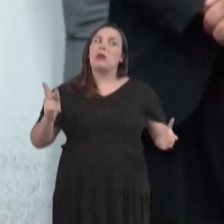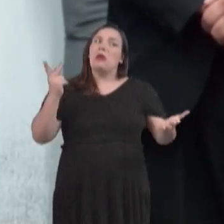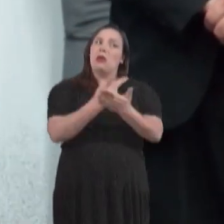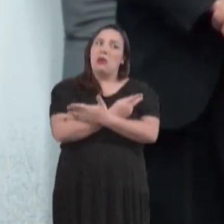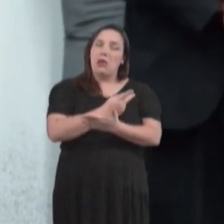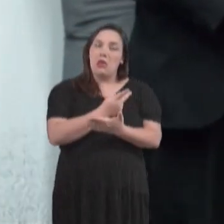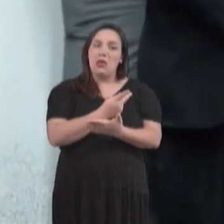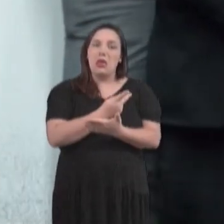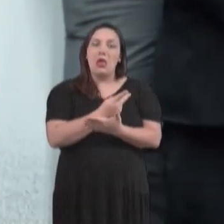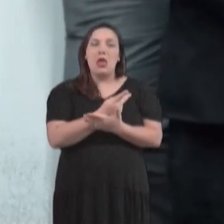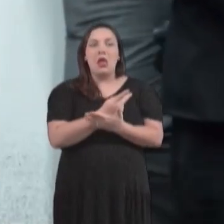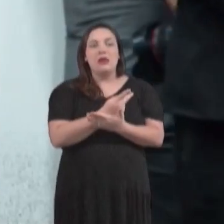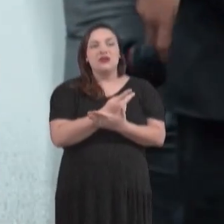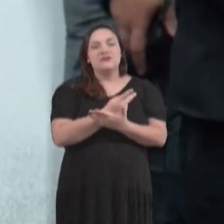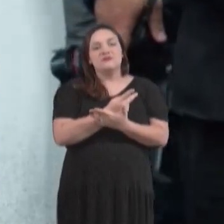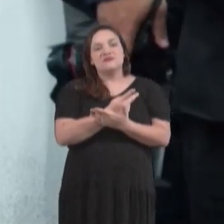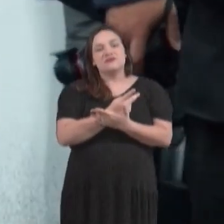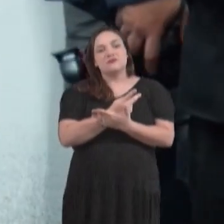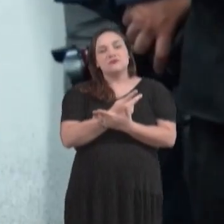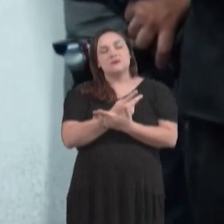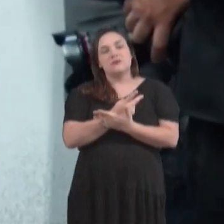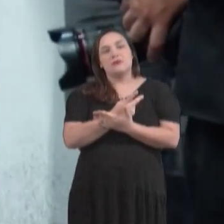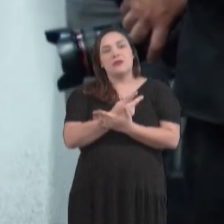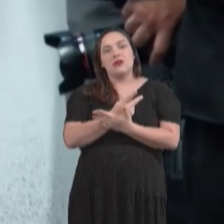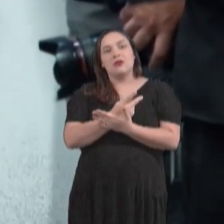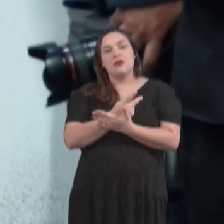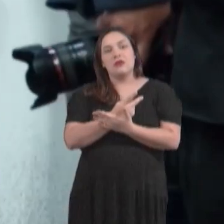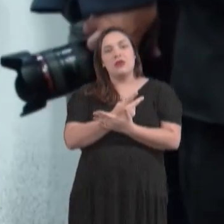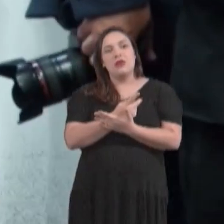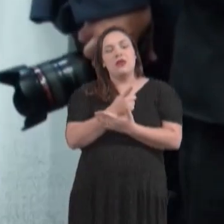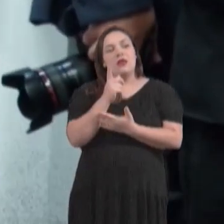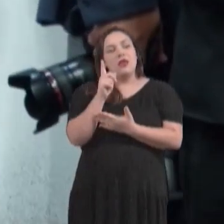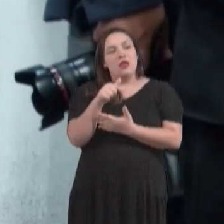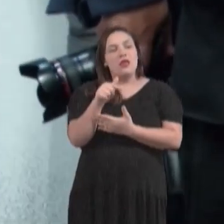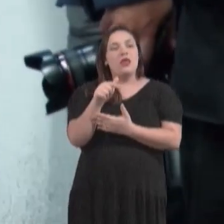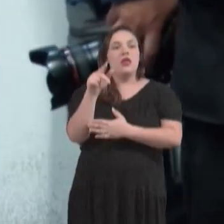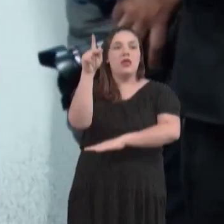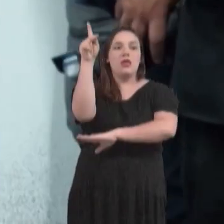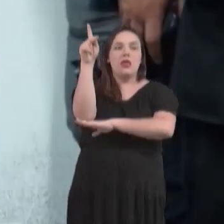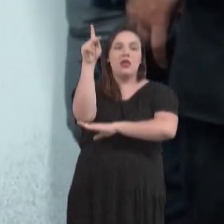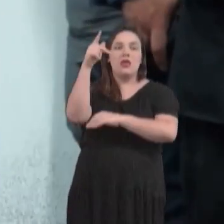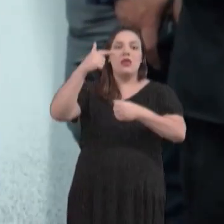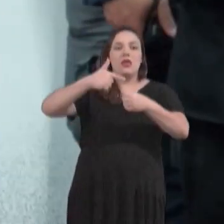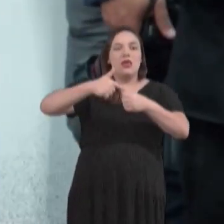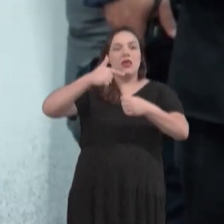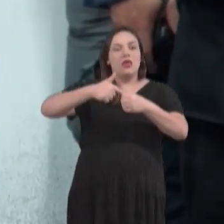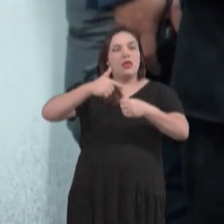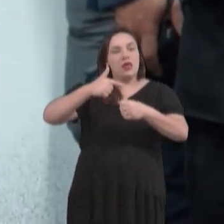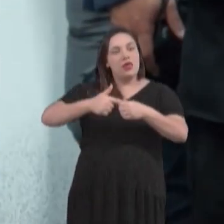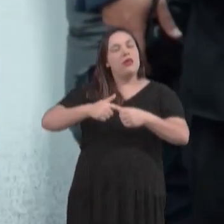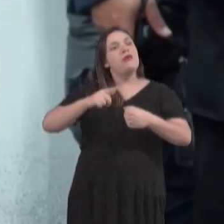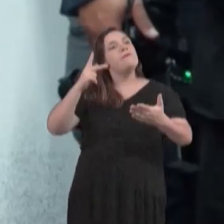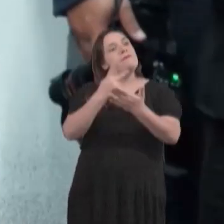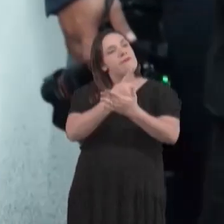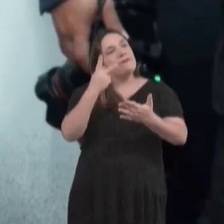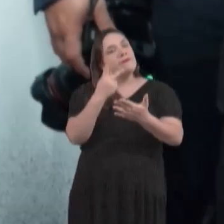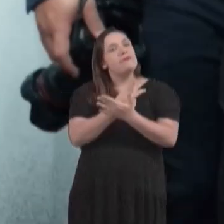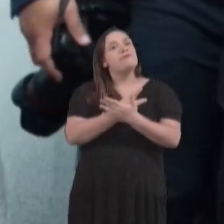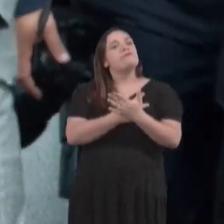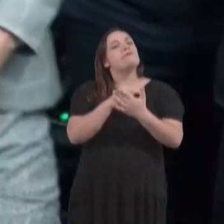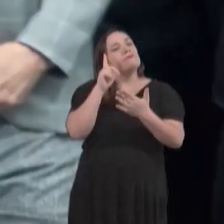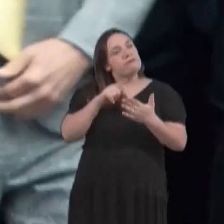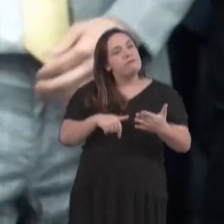abusivo que as redes de postos de gasolina continuam